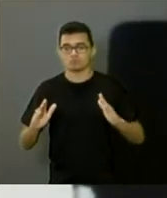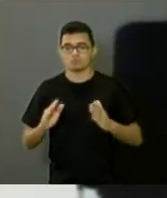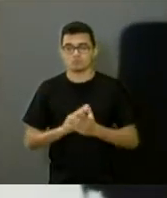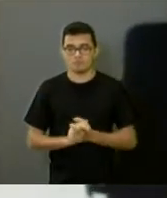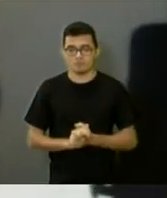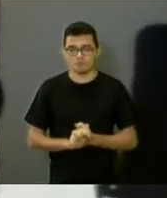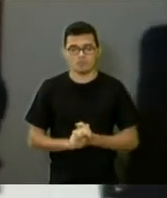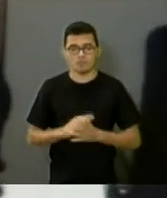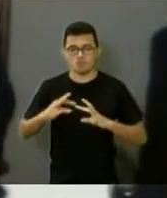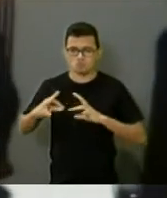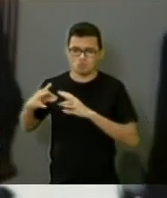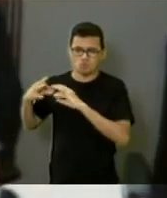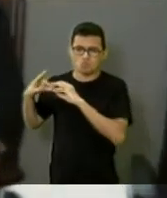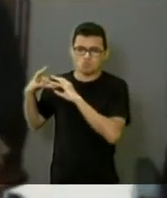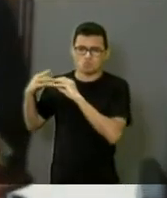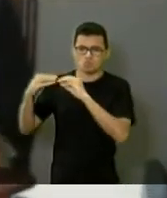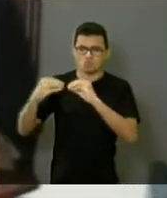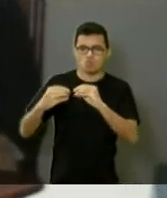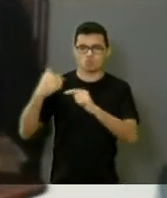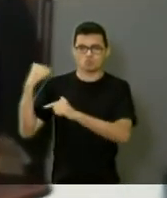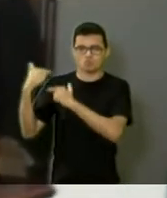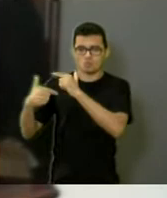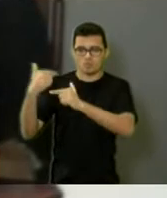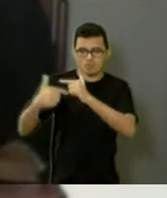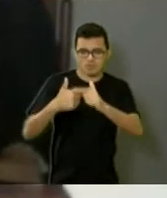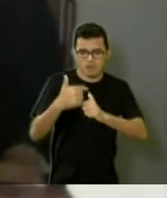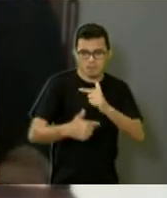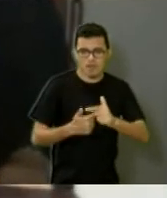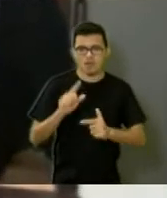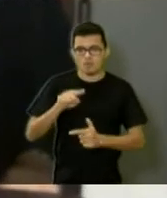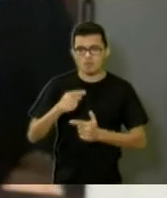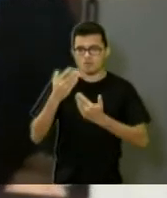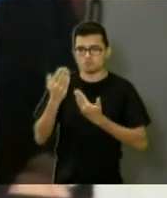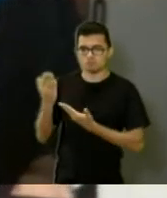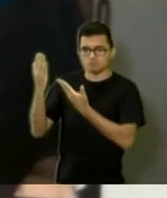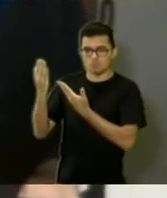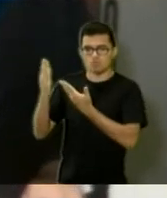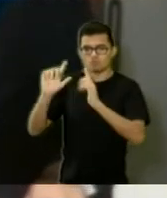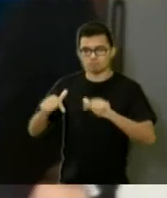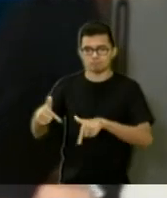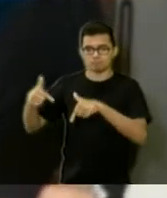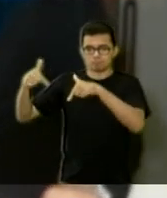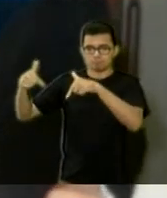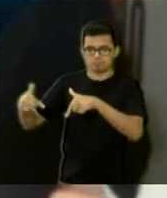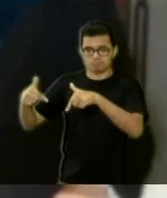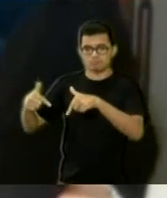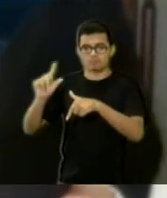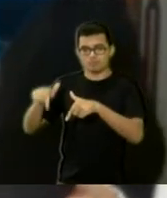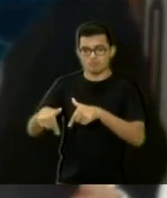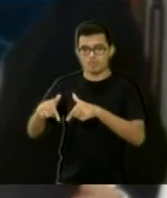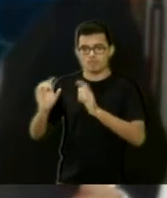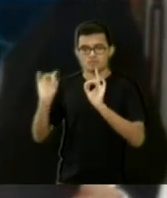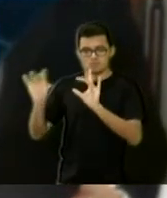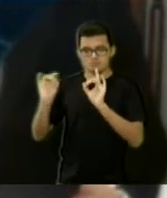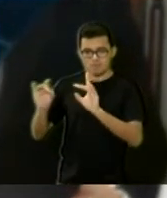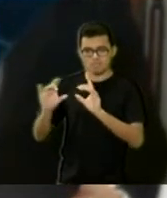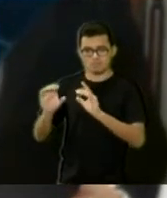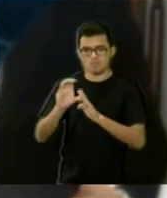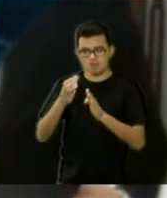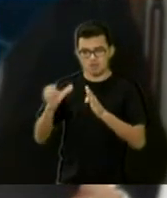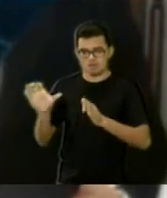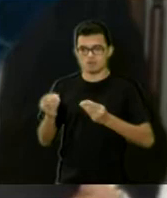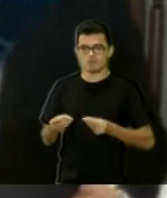todo esse trabalho que Moacir de Freitas merece o título de honra ao mérito concedido pela Câmara Municipal